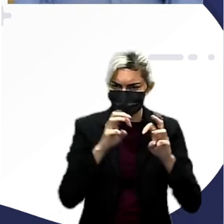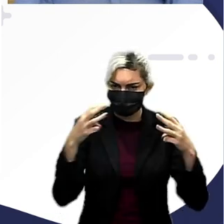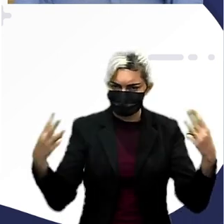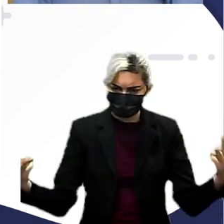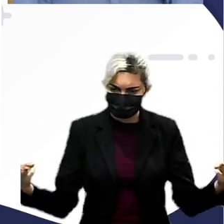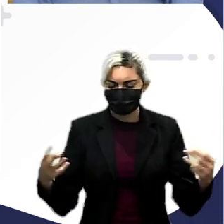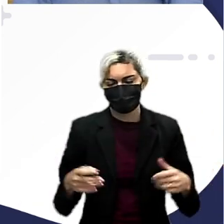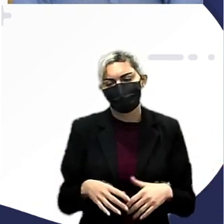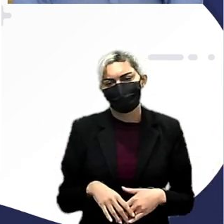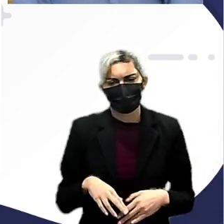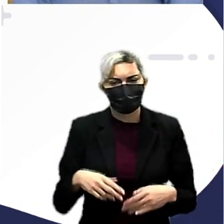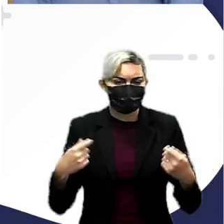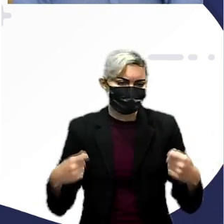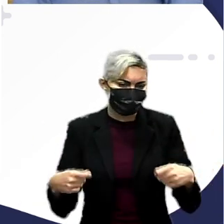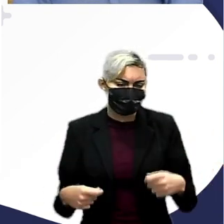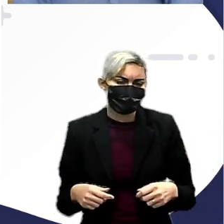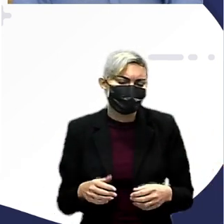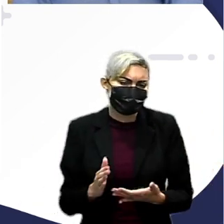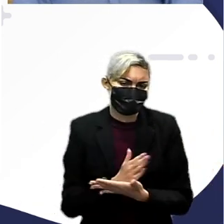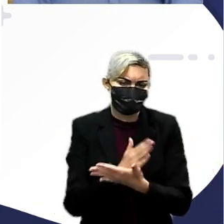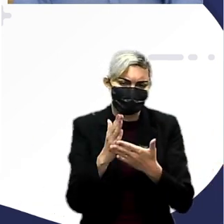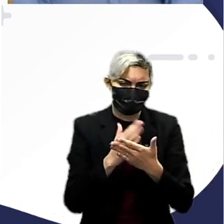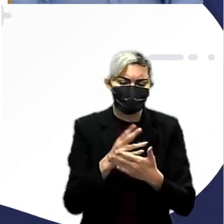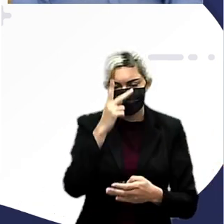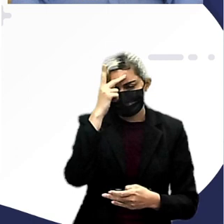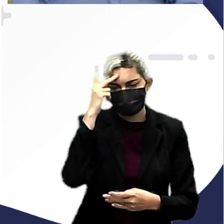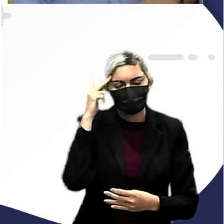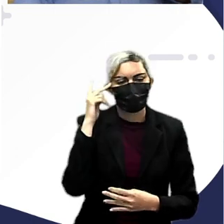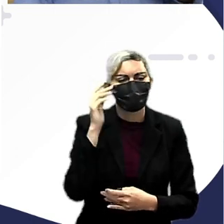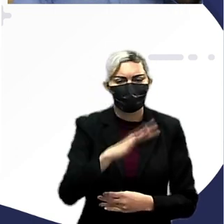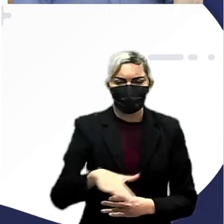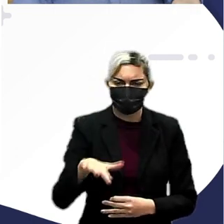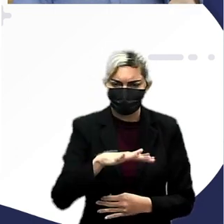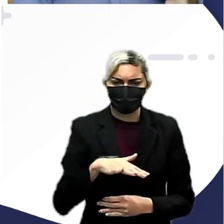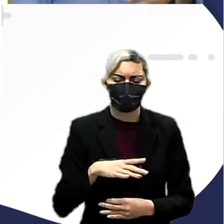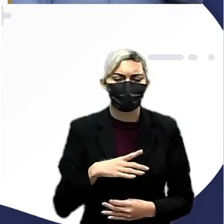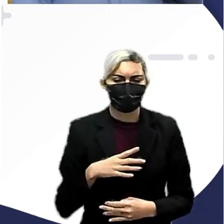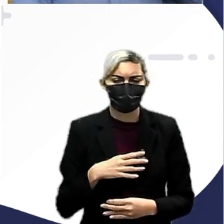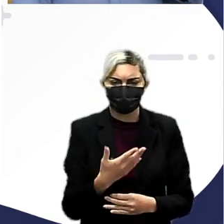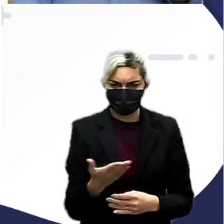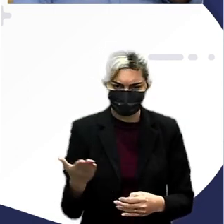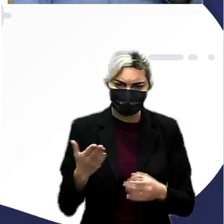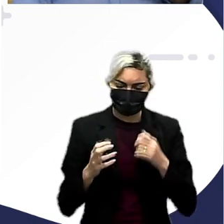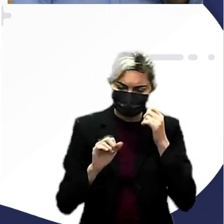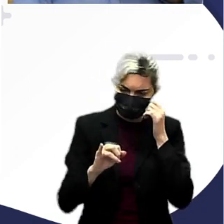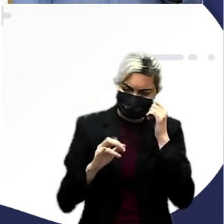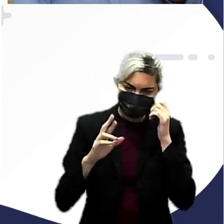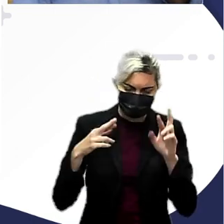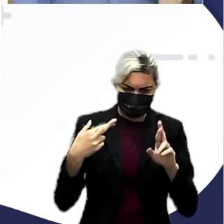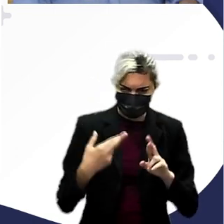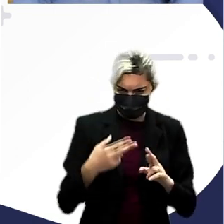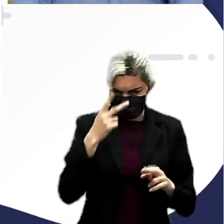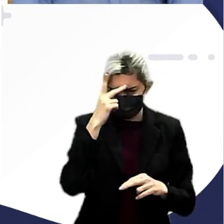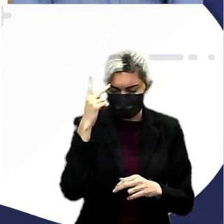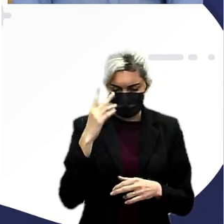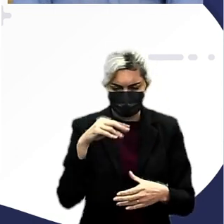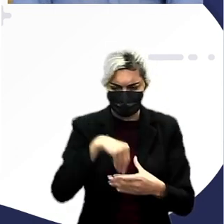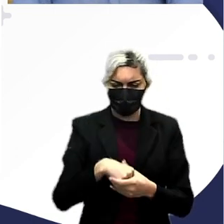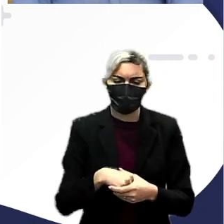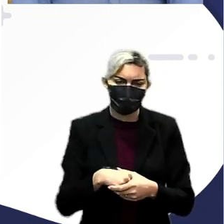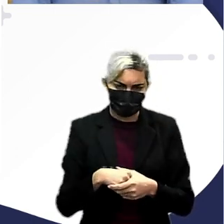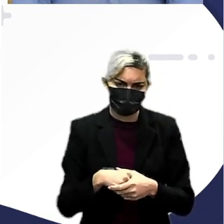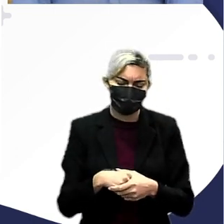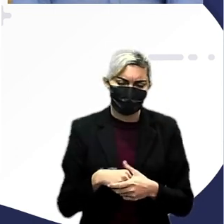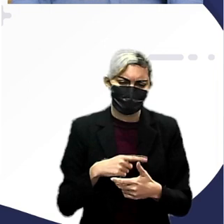workshops, né? Isso necessariamente passa por pessoas. E aí, quando a gente se refere a pessoas dentro da